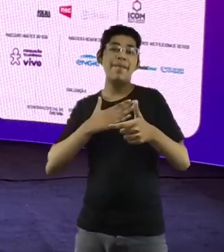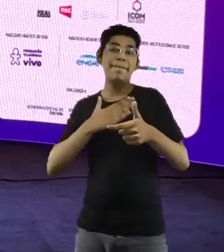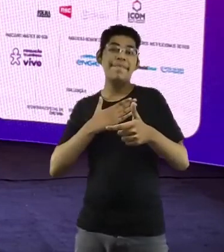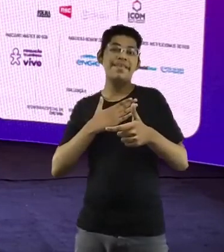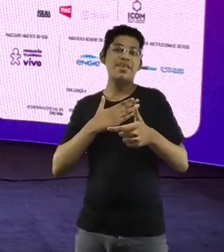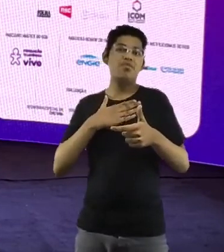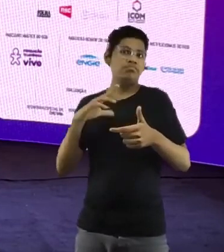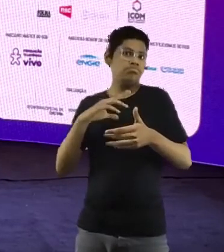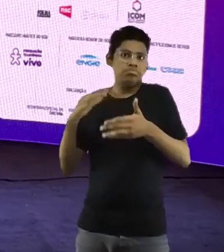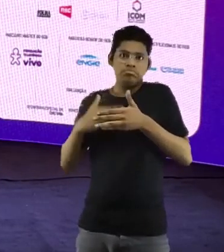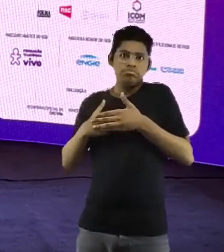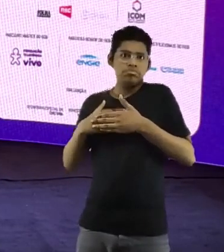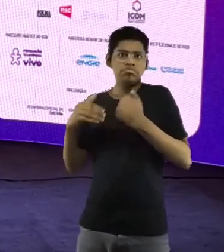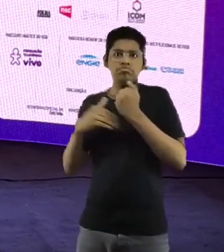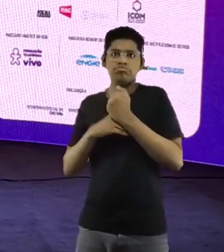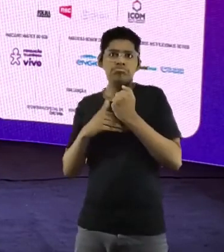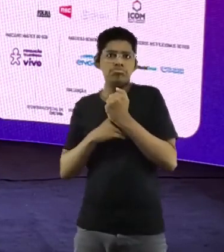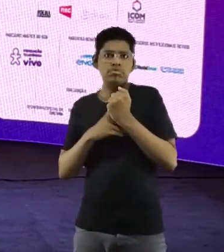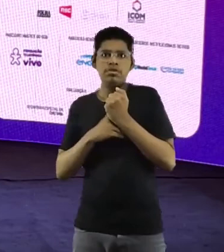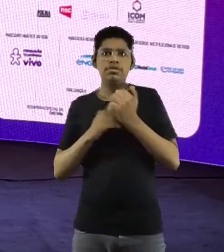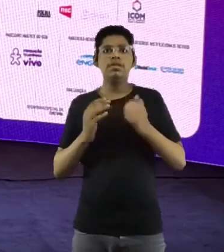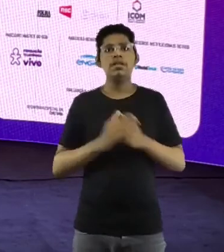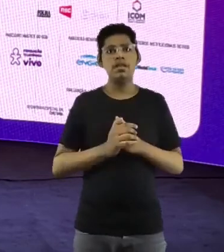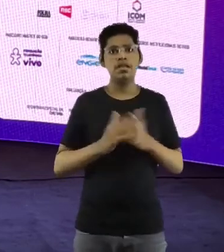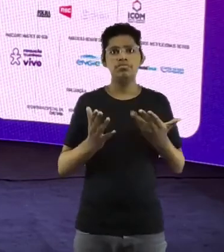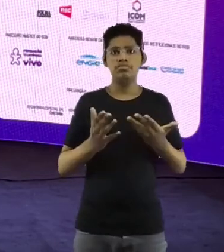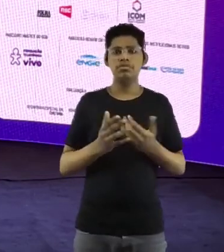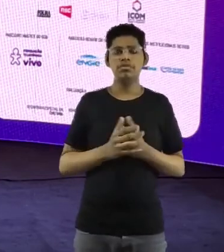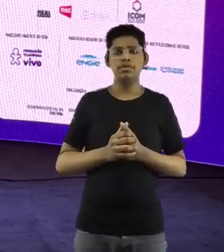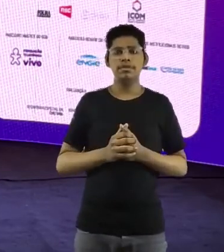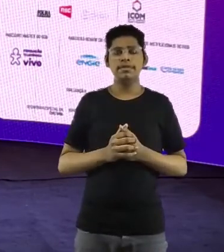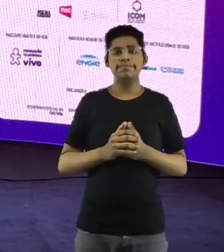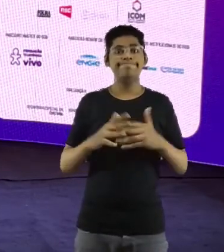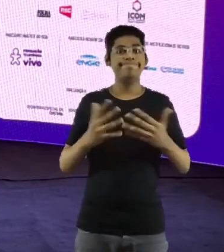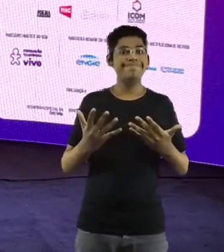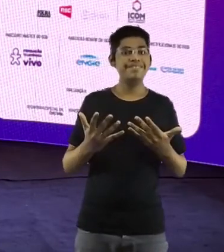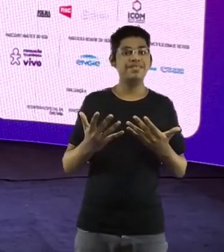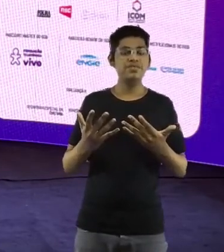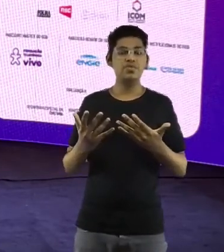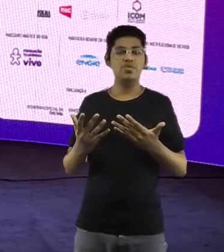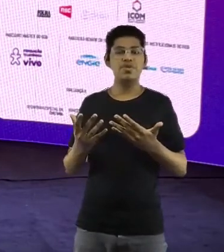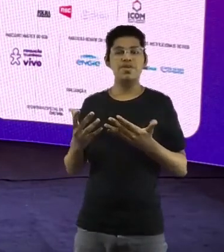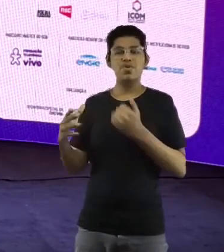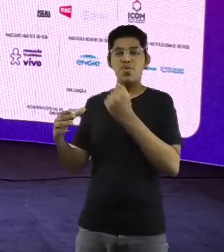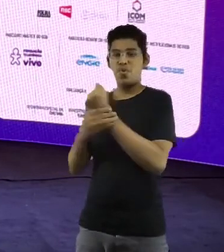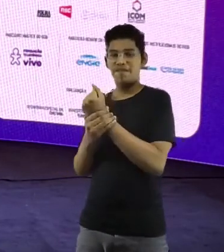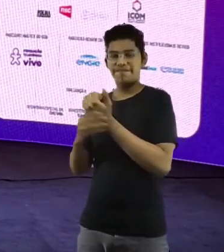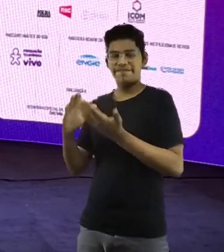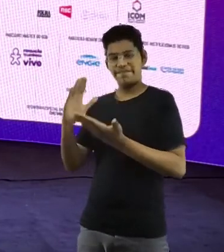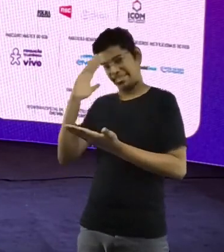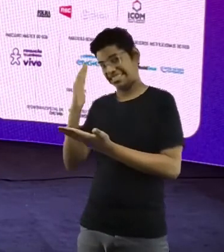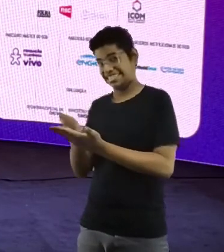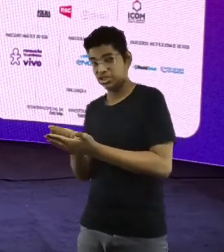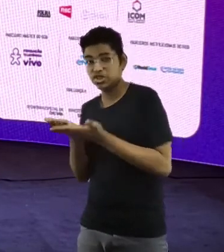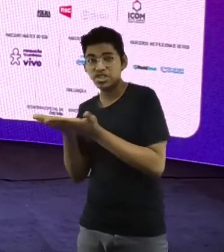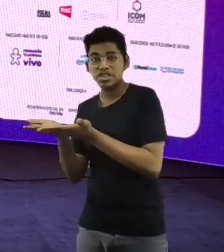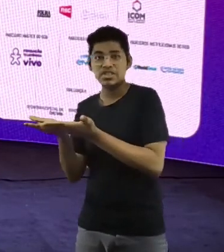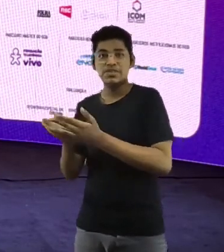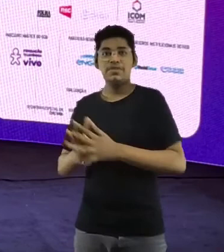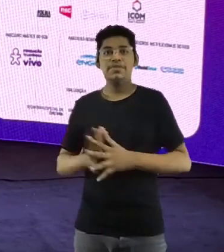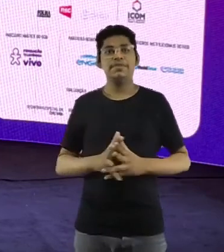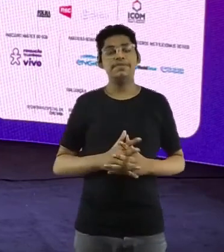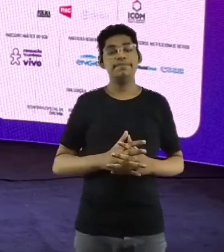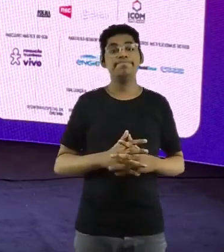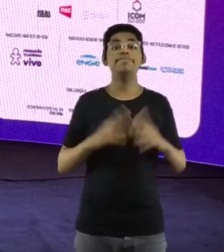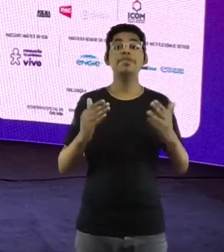usado para coisas erradas e tudo mais. Será que vale a pena fazer isso, né? Aí, por exemplo, o que a gente desenvolveu? A gente desenvolveu